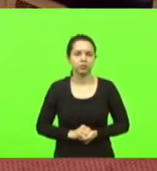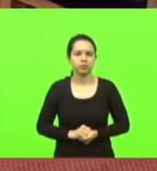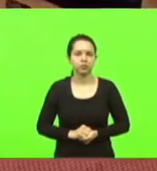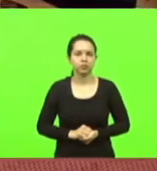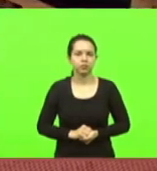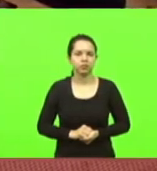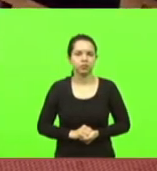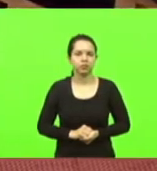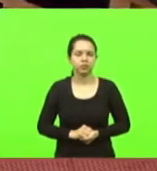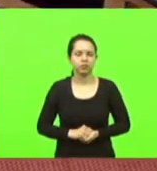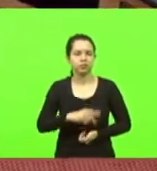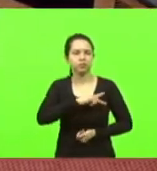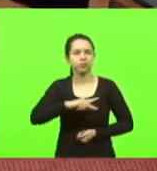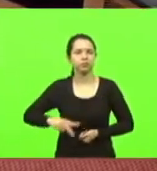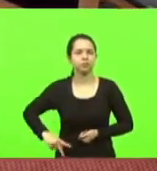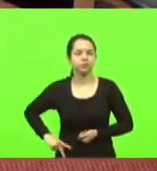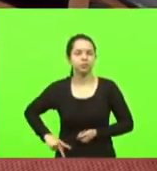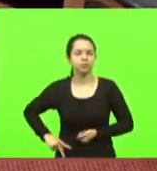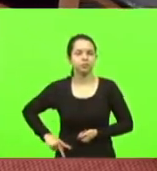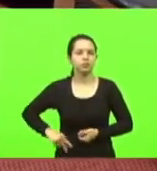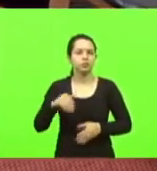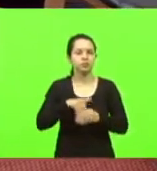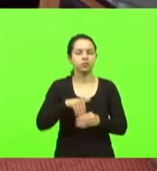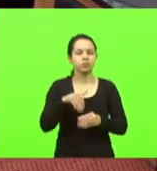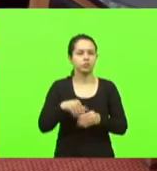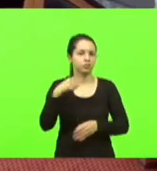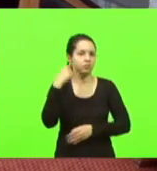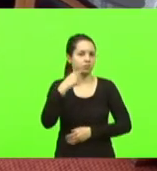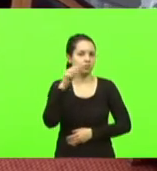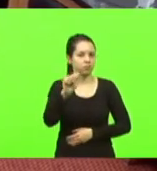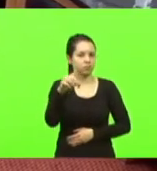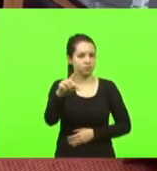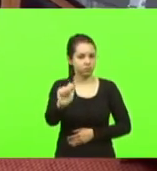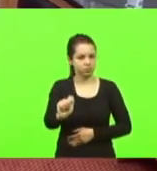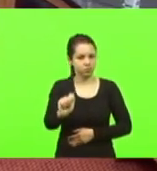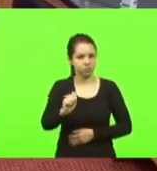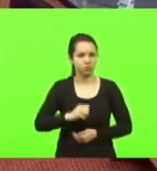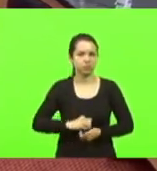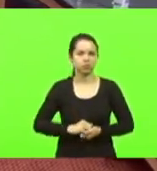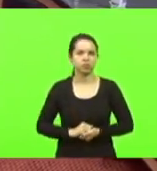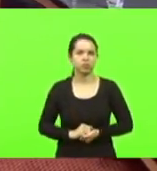o presidente como volta a deputada ada de Luca